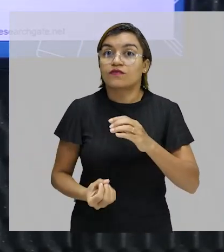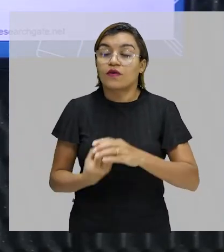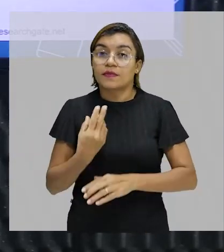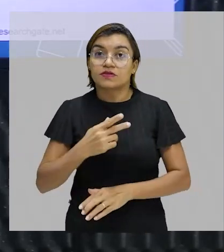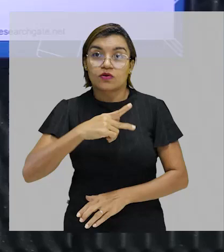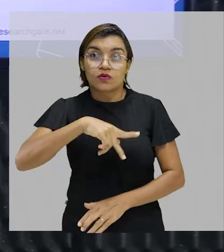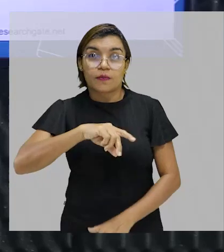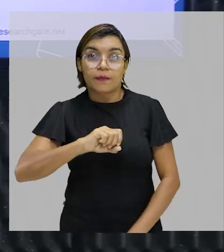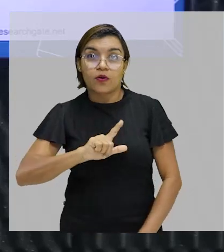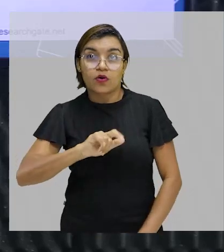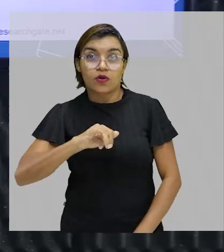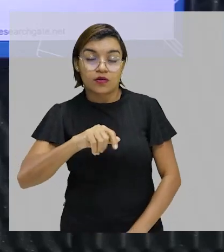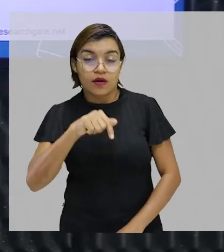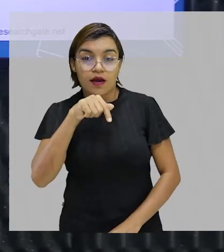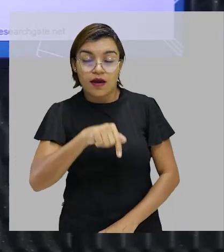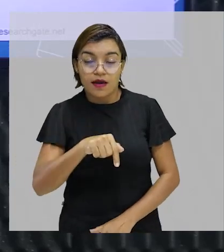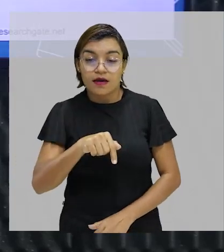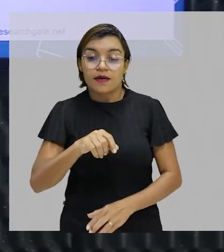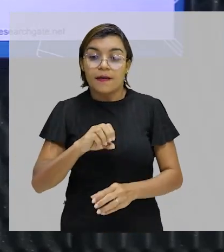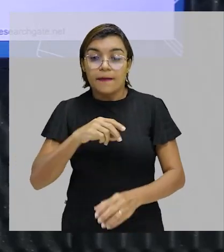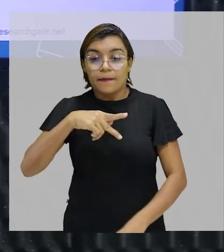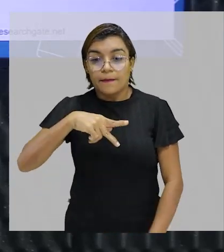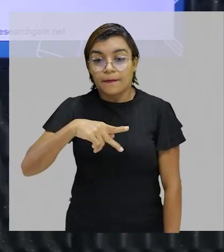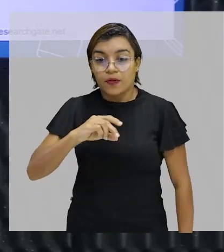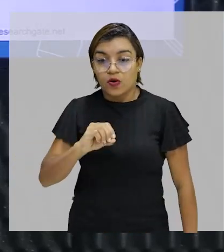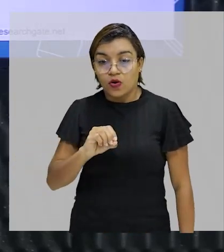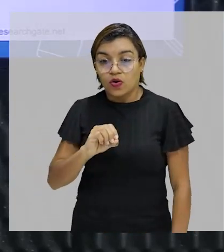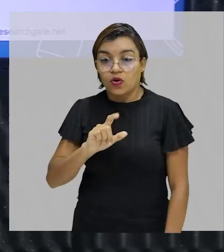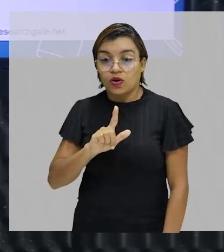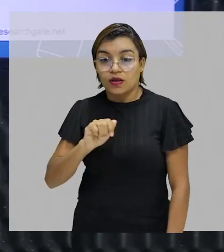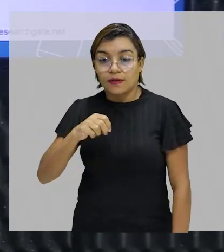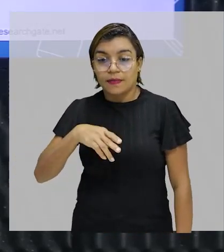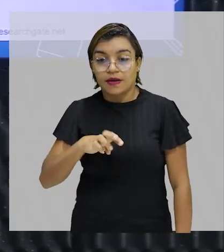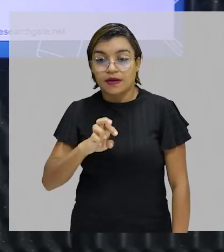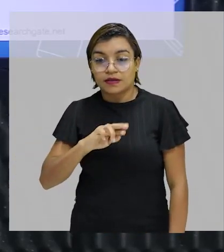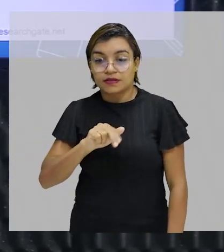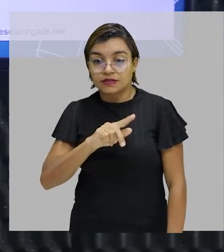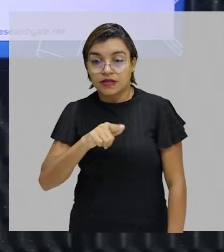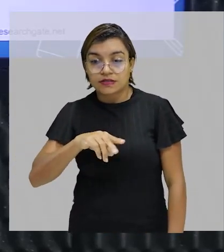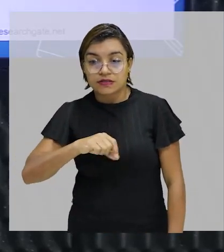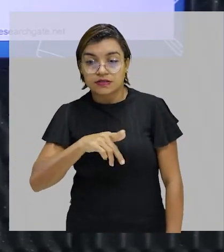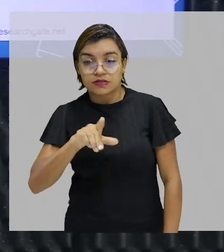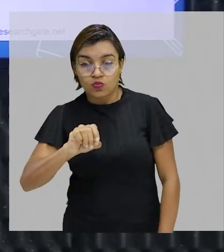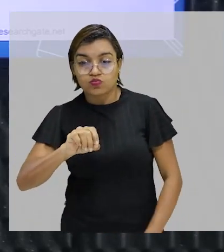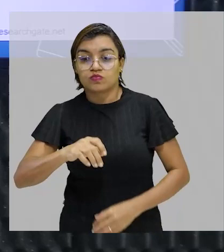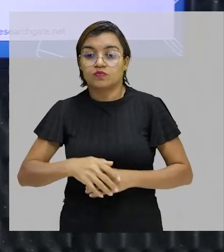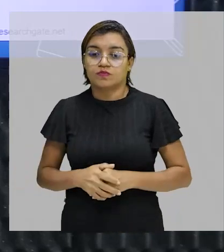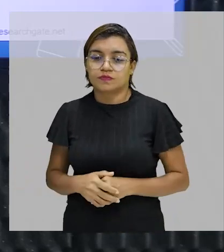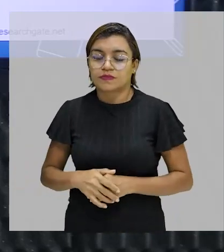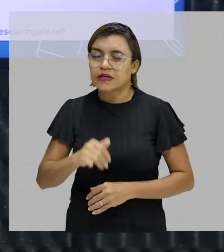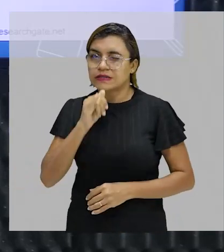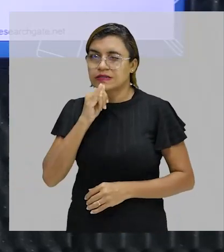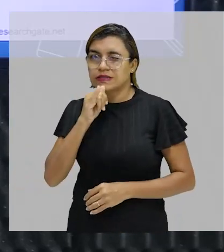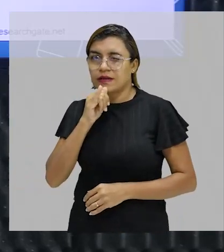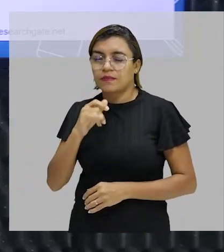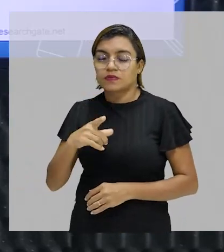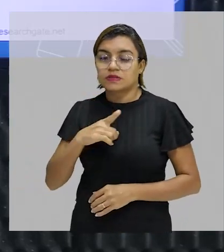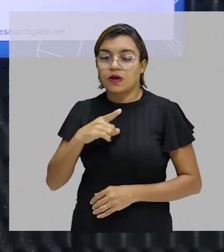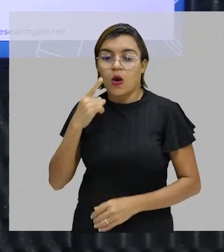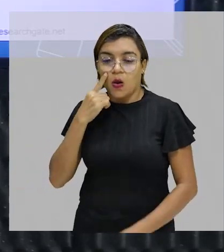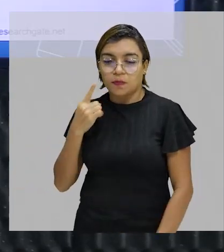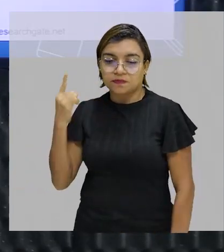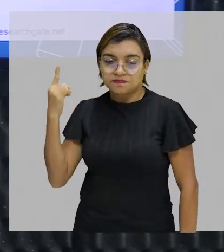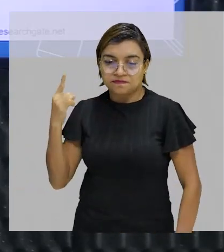polímeros chamamos de polimerização, ok? Eu trago aqui um exemplo para vocês, ó. De